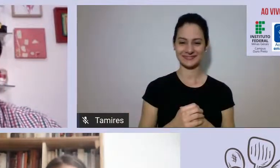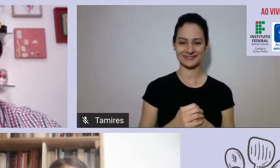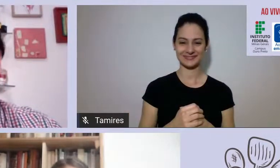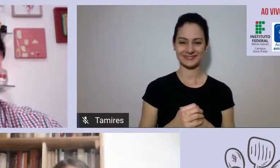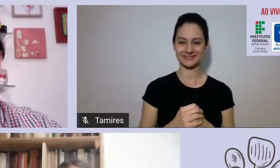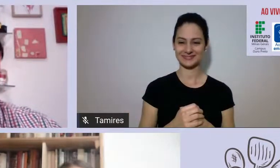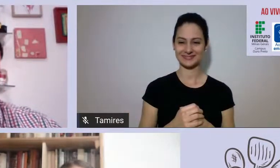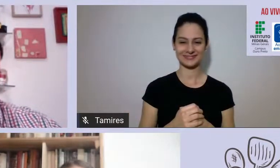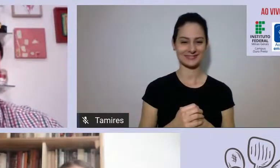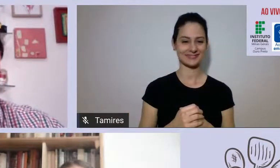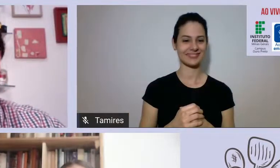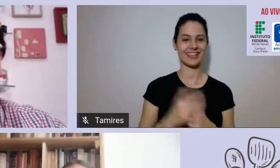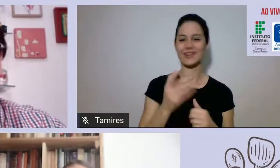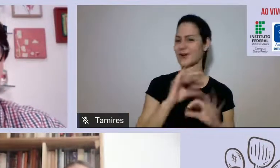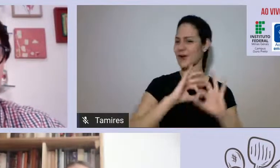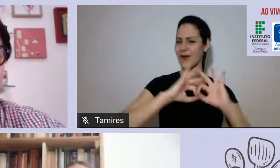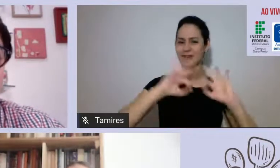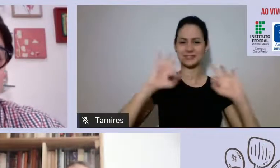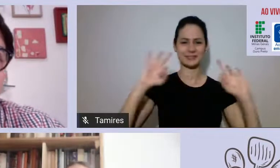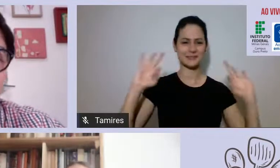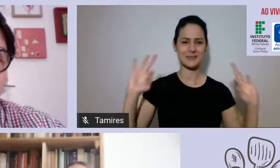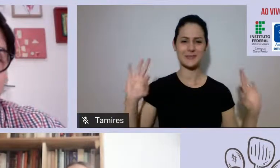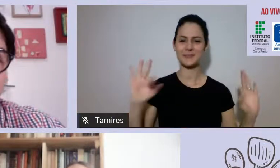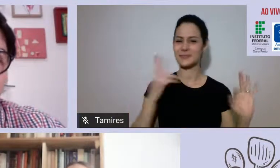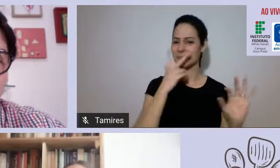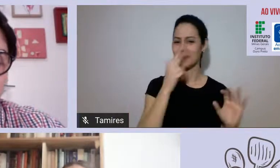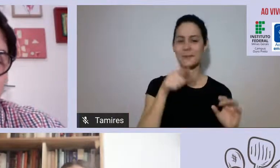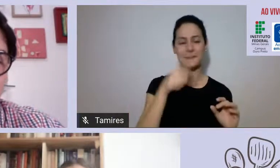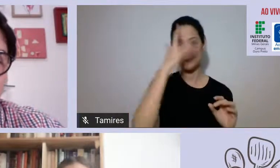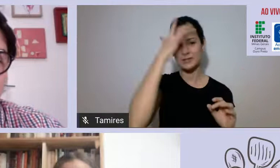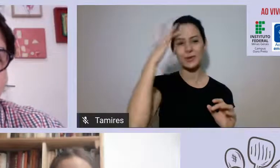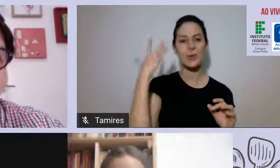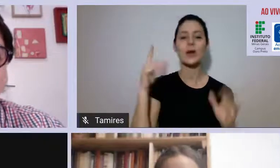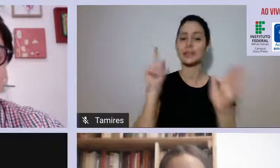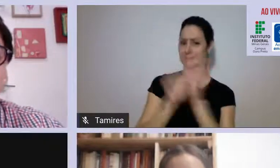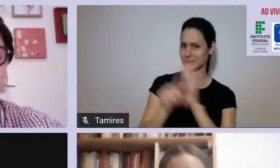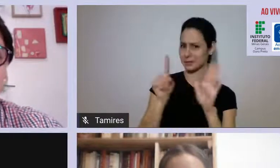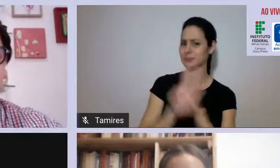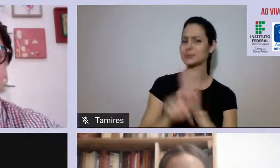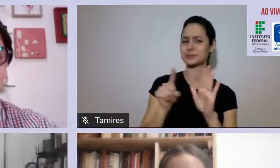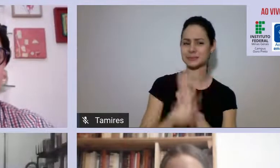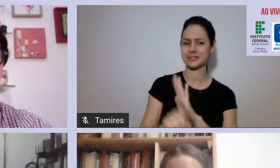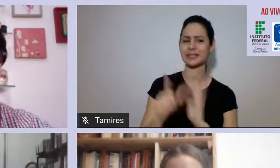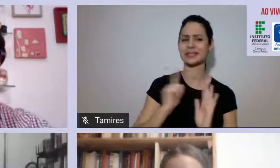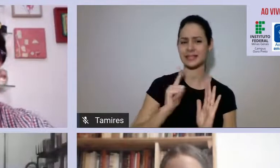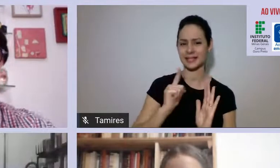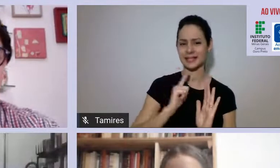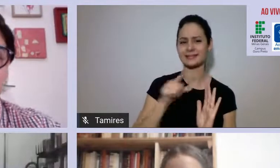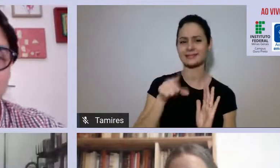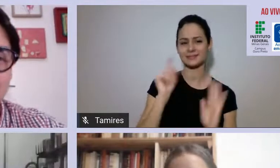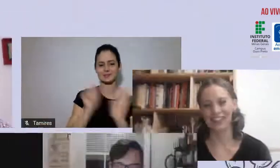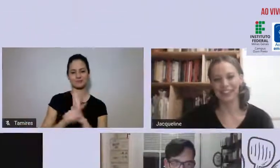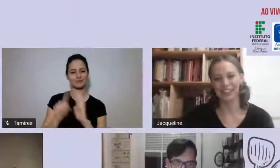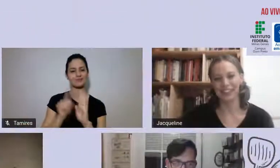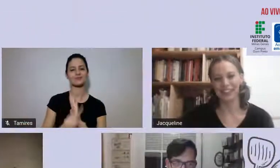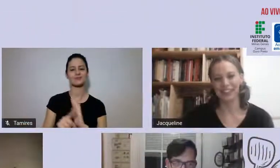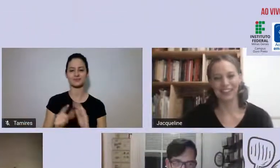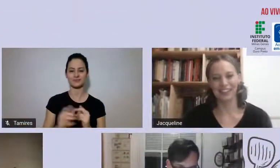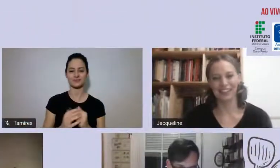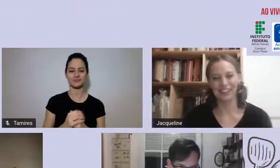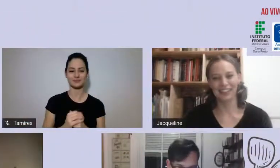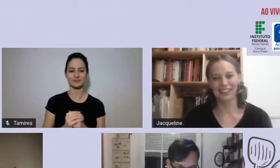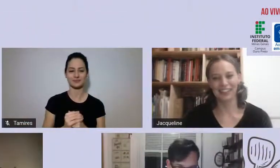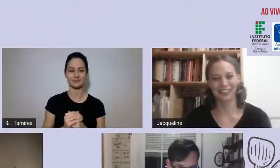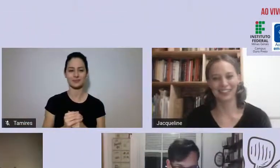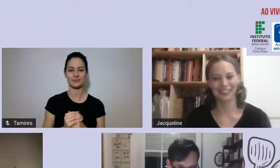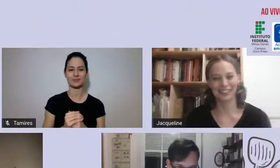Não, foi ótimo. Nos comentários tem várias perguntas que foram despertadas